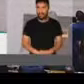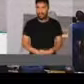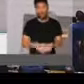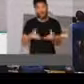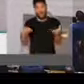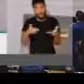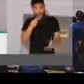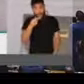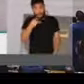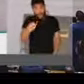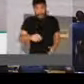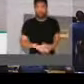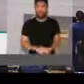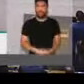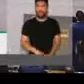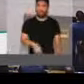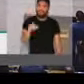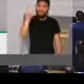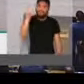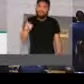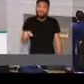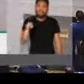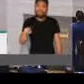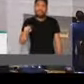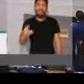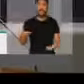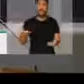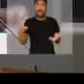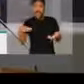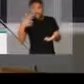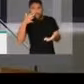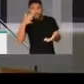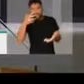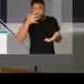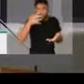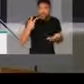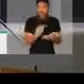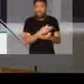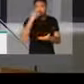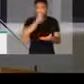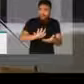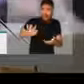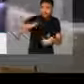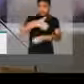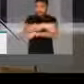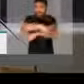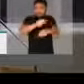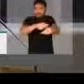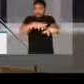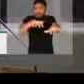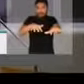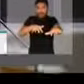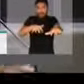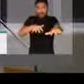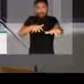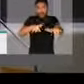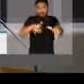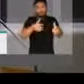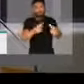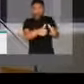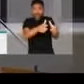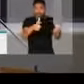seguinte, ministro. O senhor, diante das ruas de hoje, diante dessa apresentação cínica e que não esclareceu